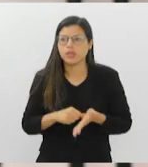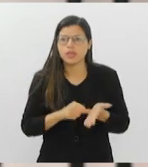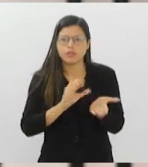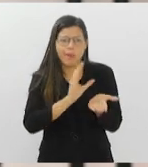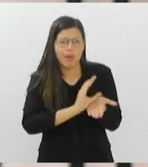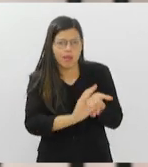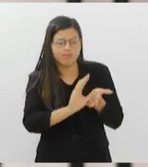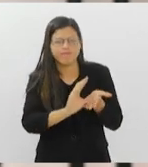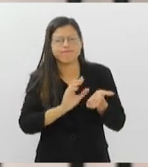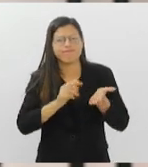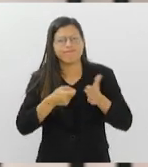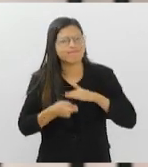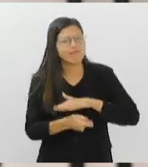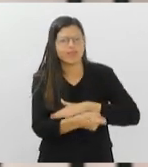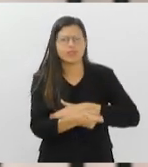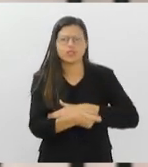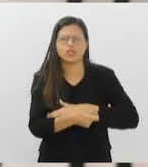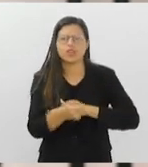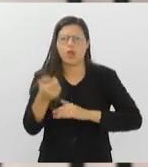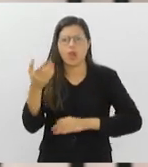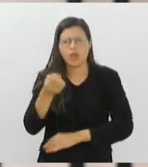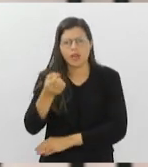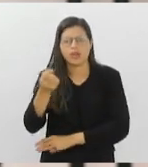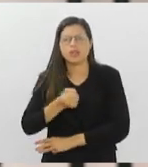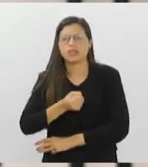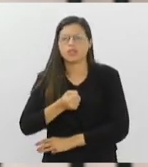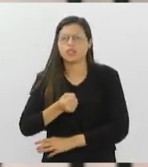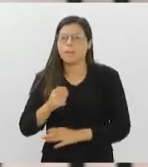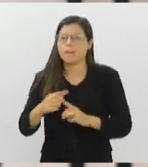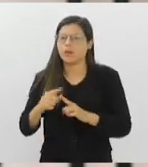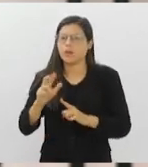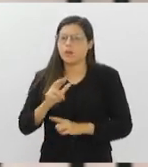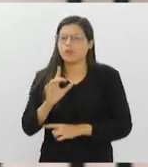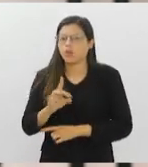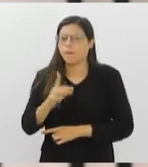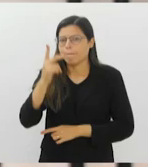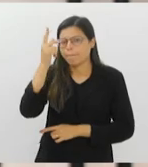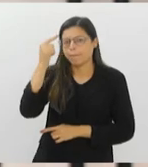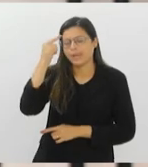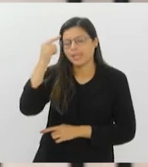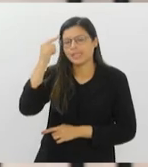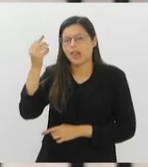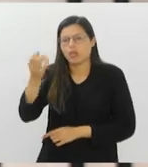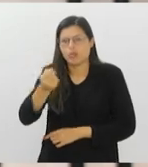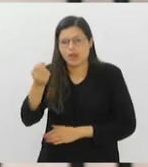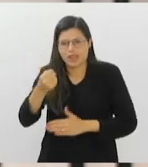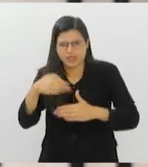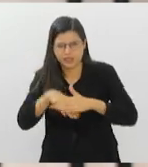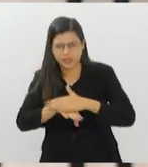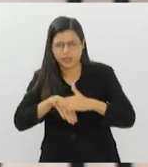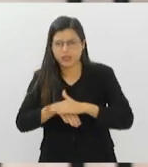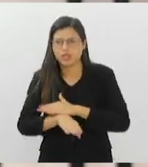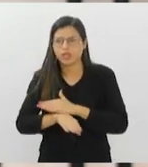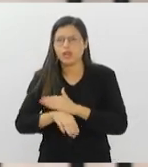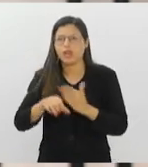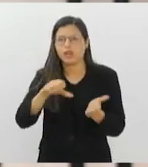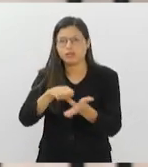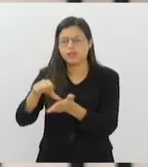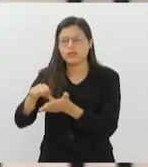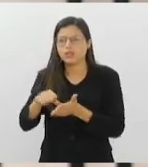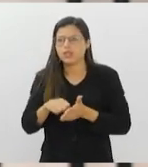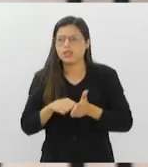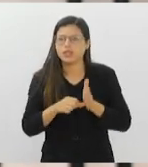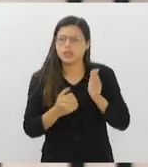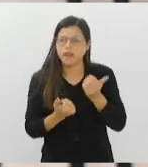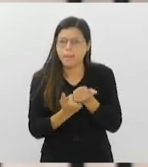de leite ainda. Mas fora isso, a gente não pode pensar só em banco de leite como aquela unidade que supre, que nutre, que apoia na